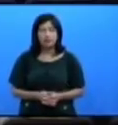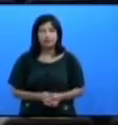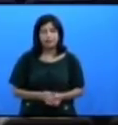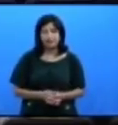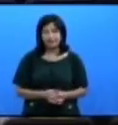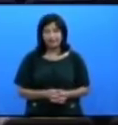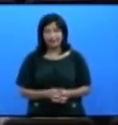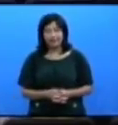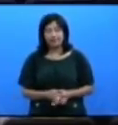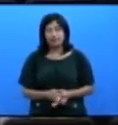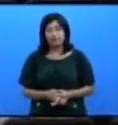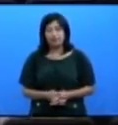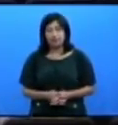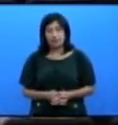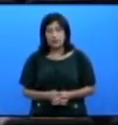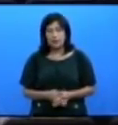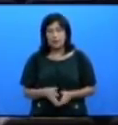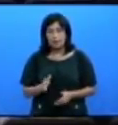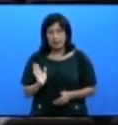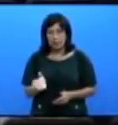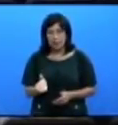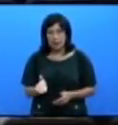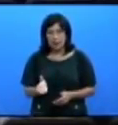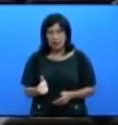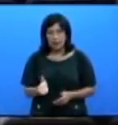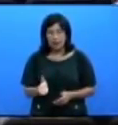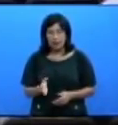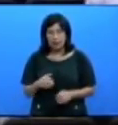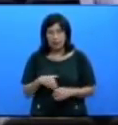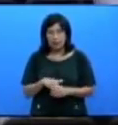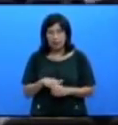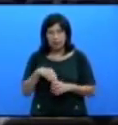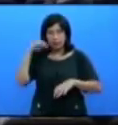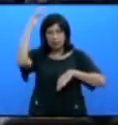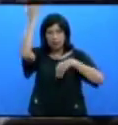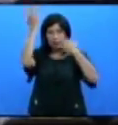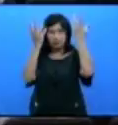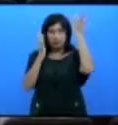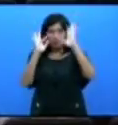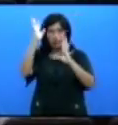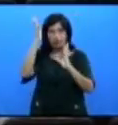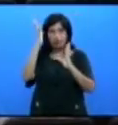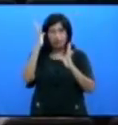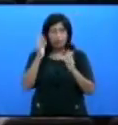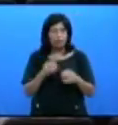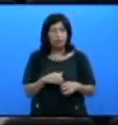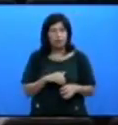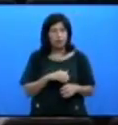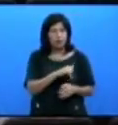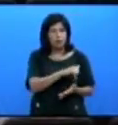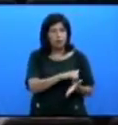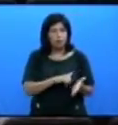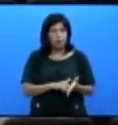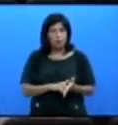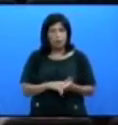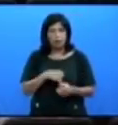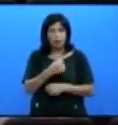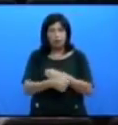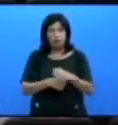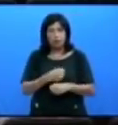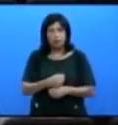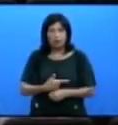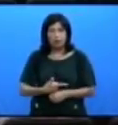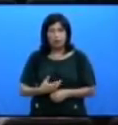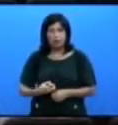Passamos agora ao voto de aplauso. Requerimento 420/2010, de autoria do vereador Dr.